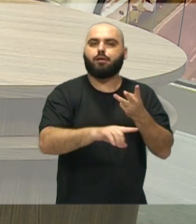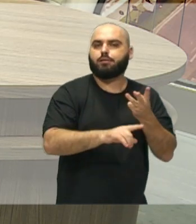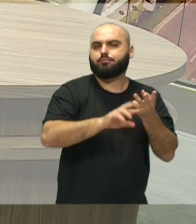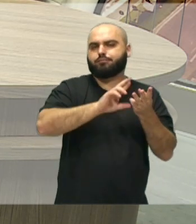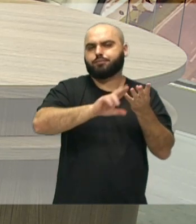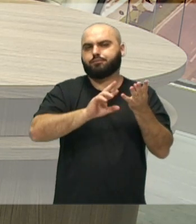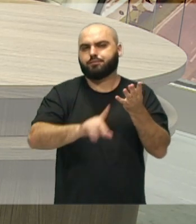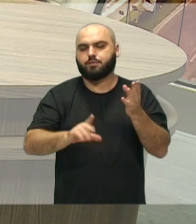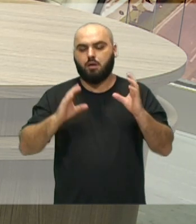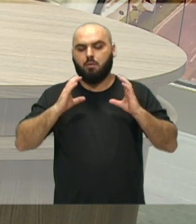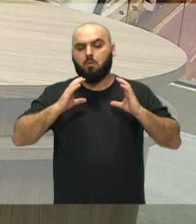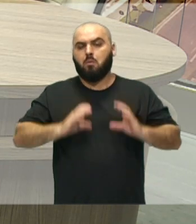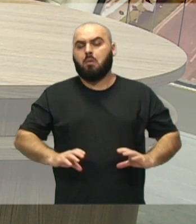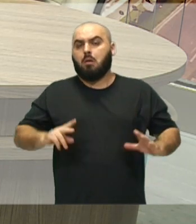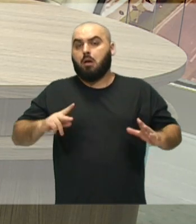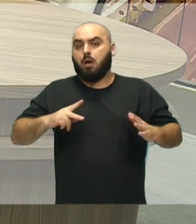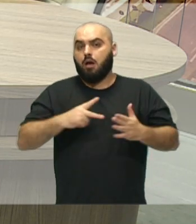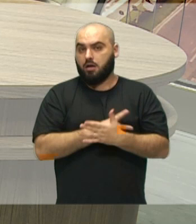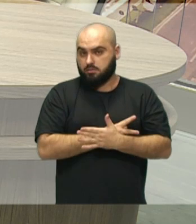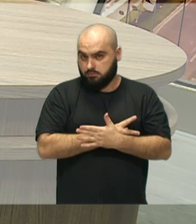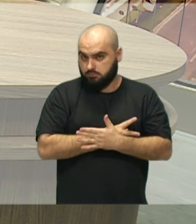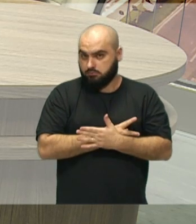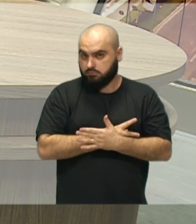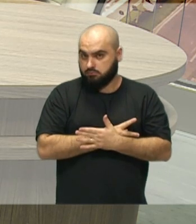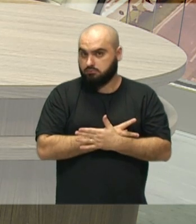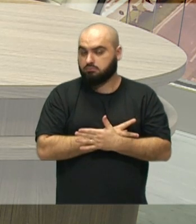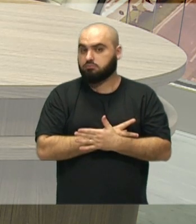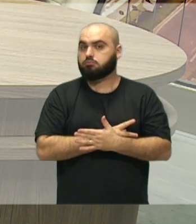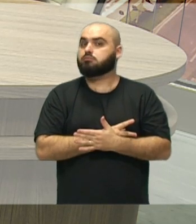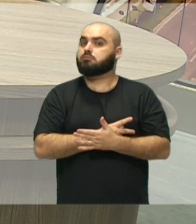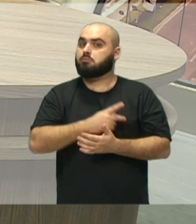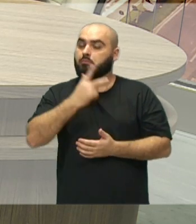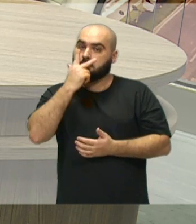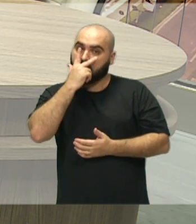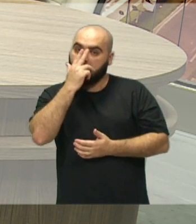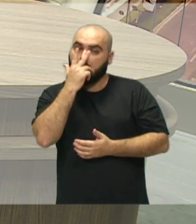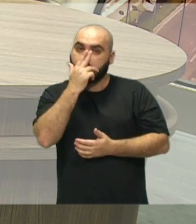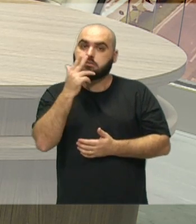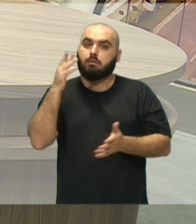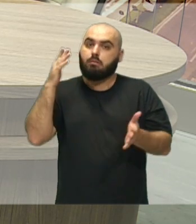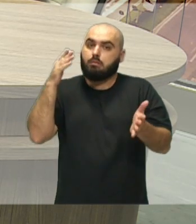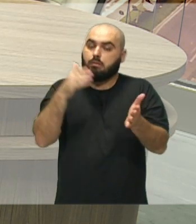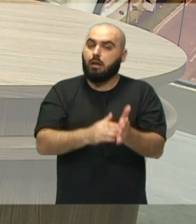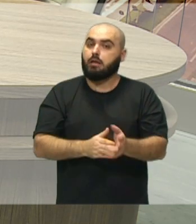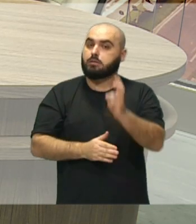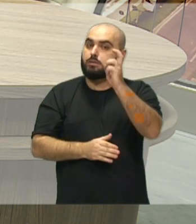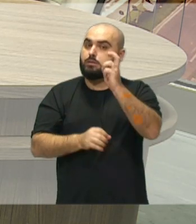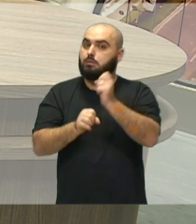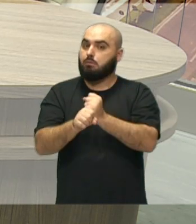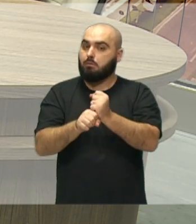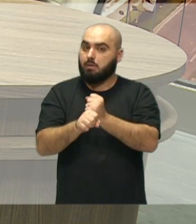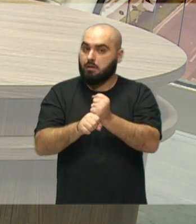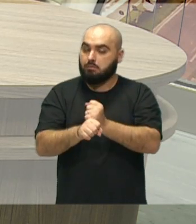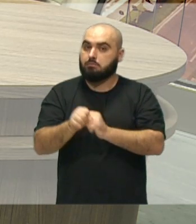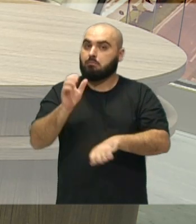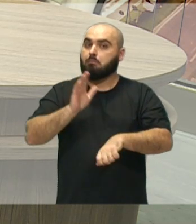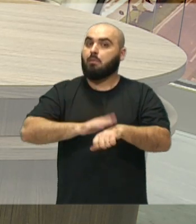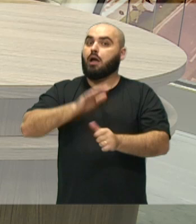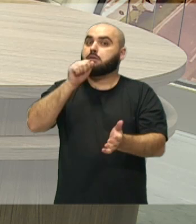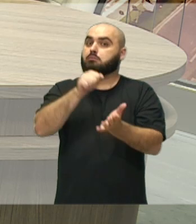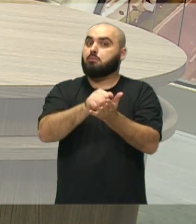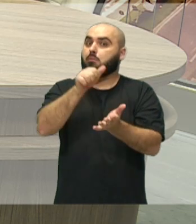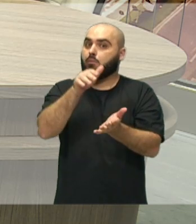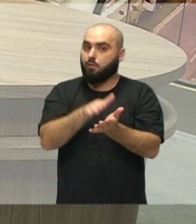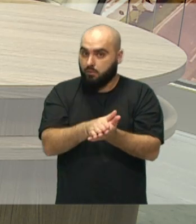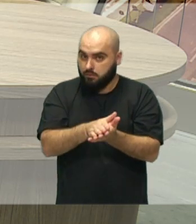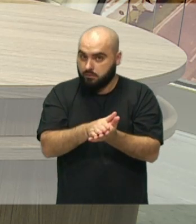uma conduta errada, está passando para detenção de até 5 anos mais multa de animais